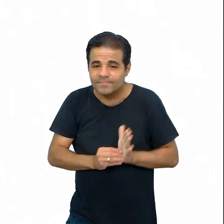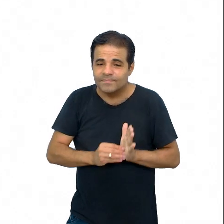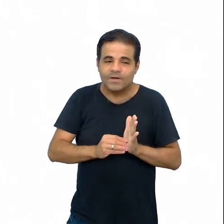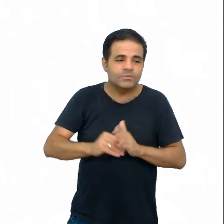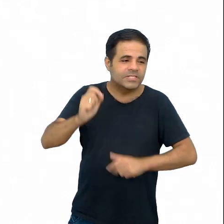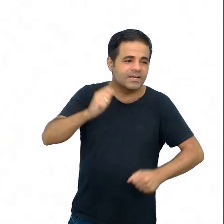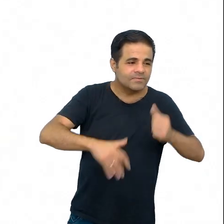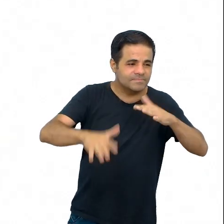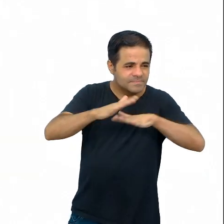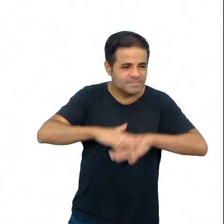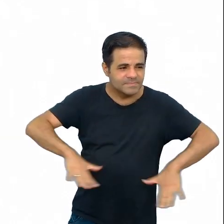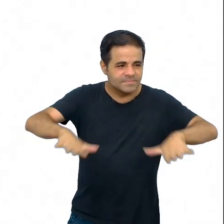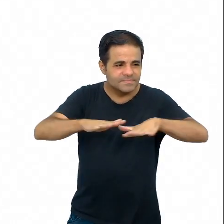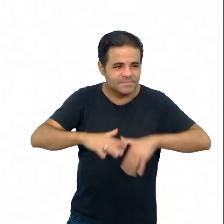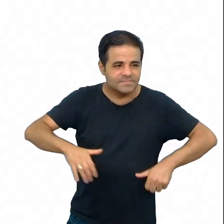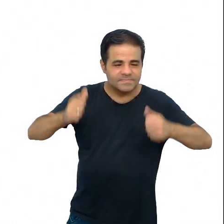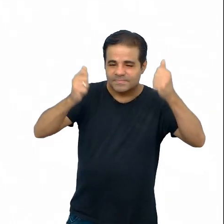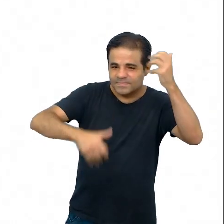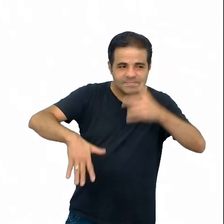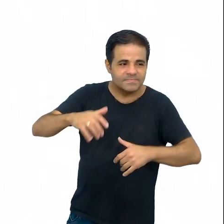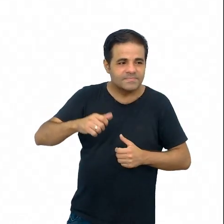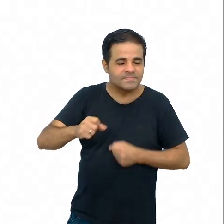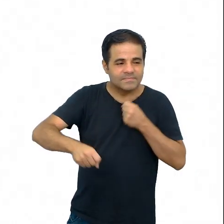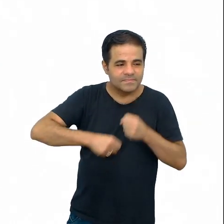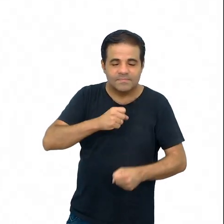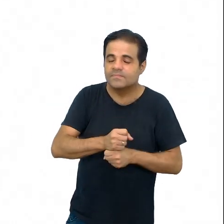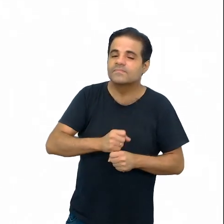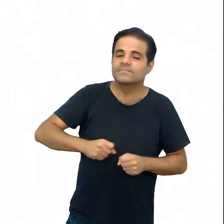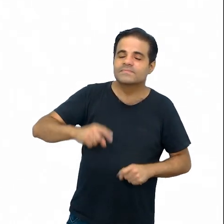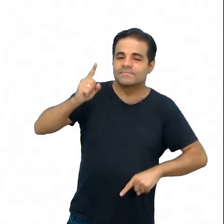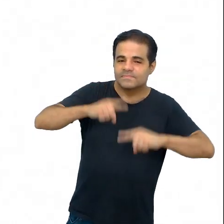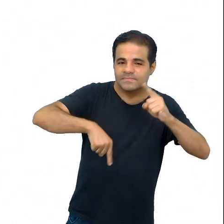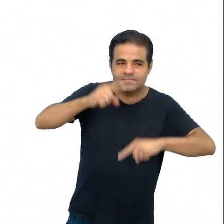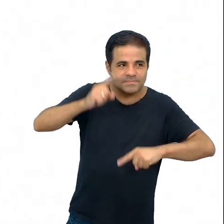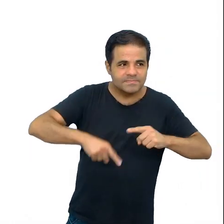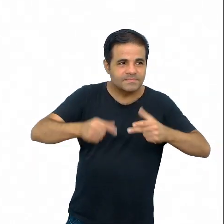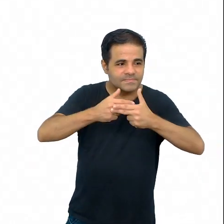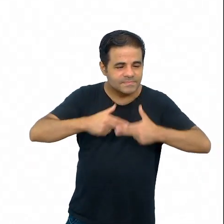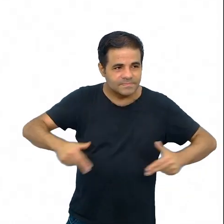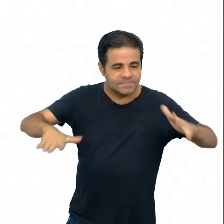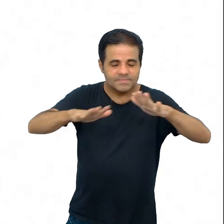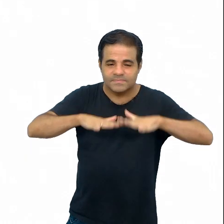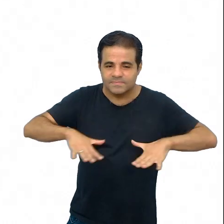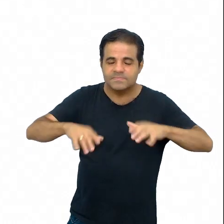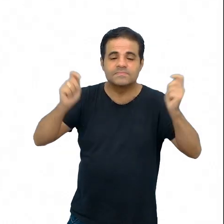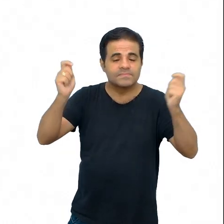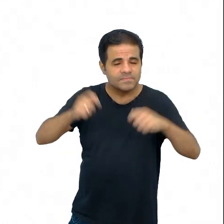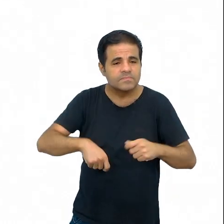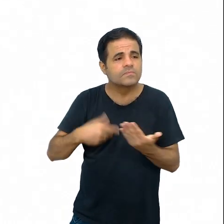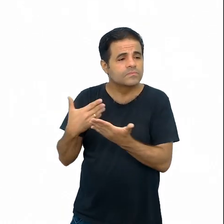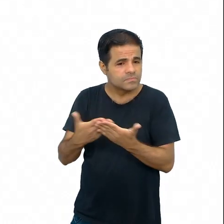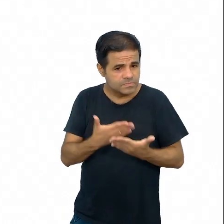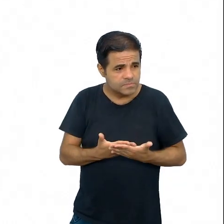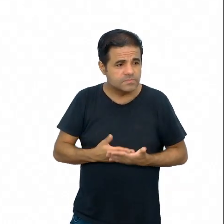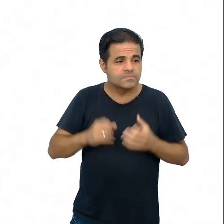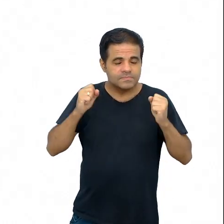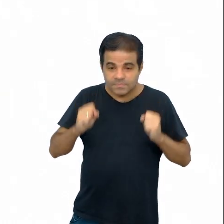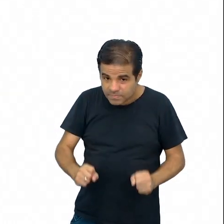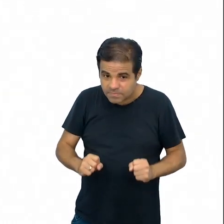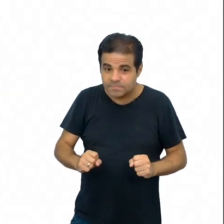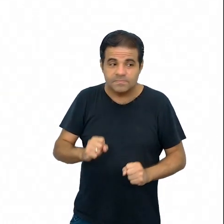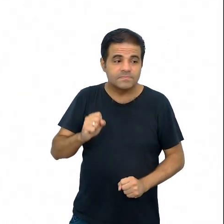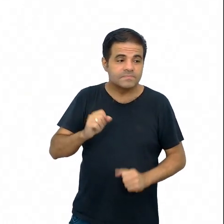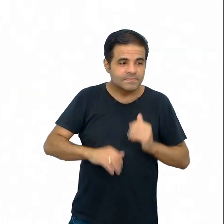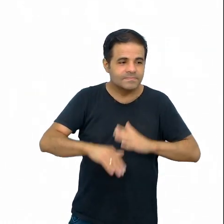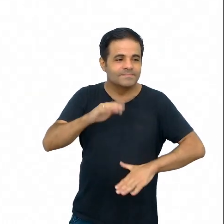É relevante também aqui pensar que são tratados também alguns elementos gramaticais, onde também os estudantes podem perceber